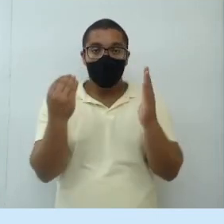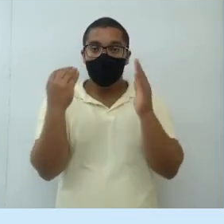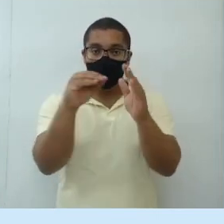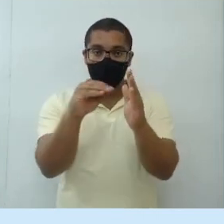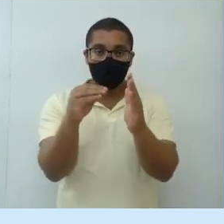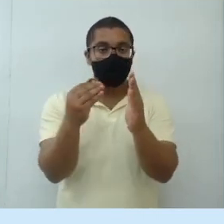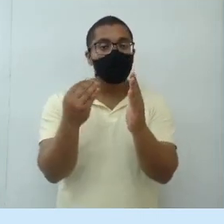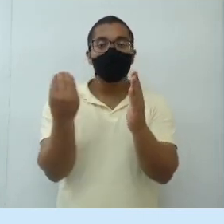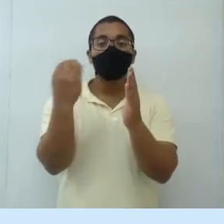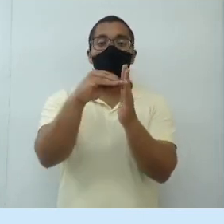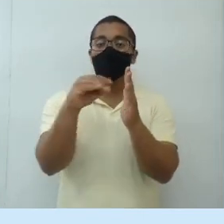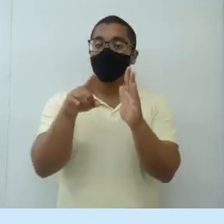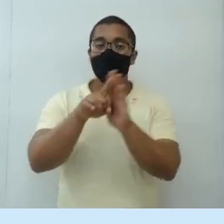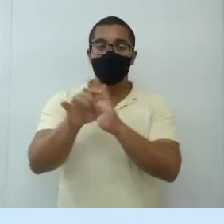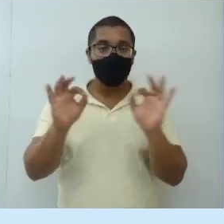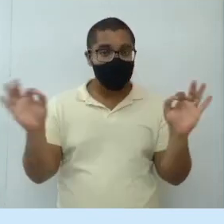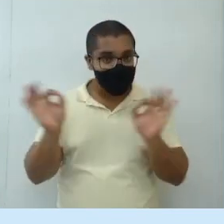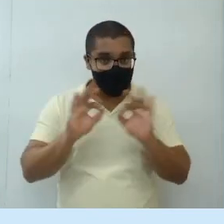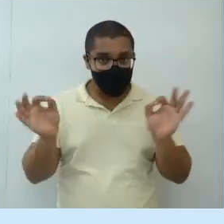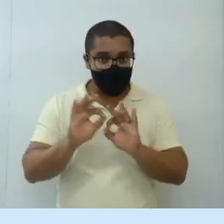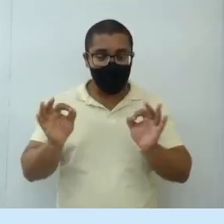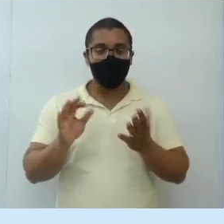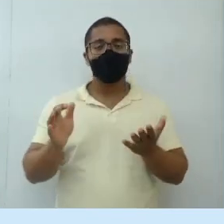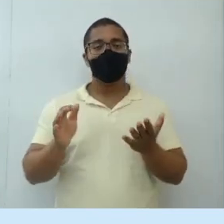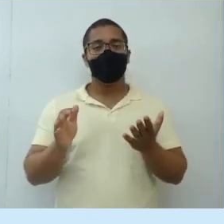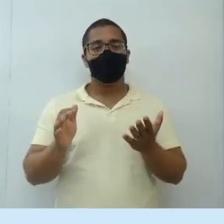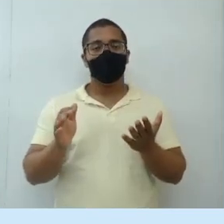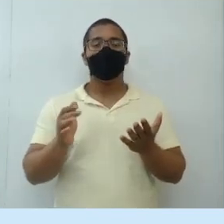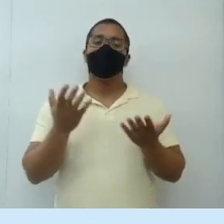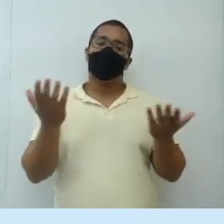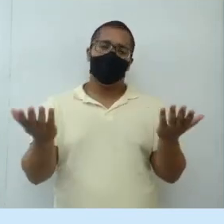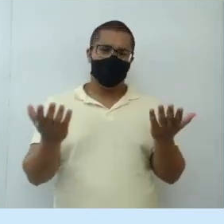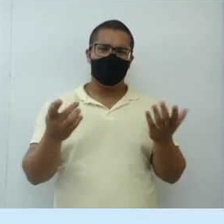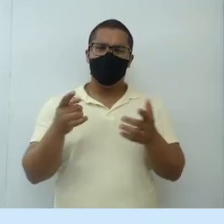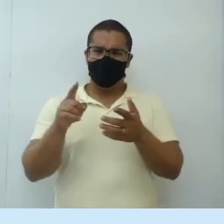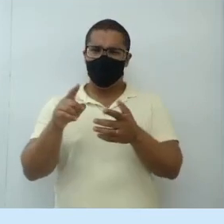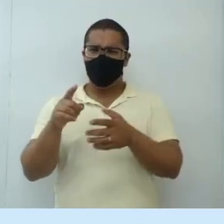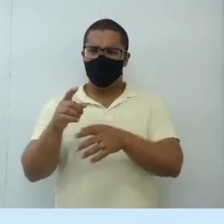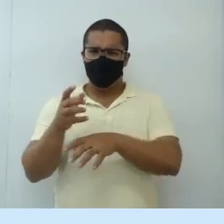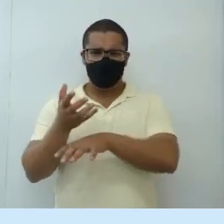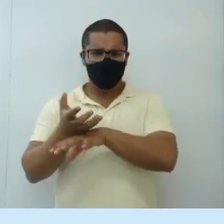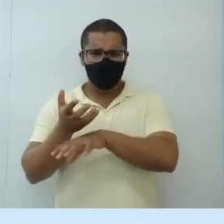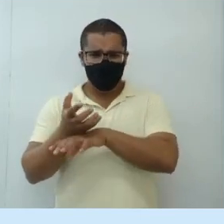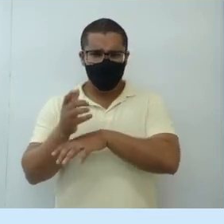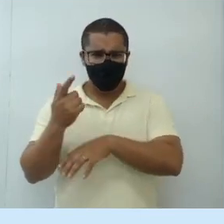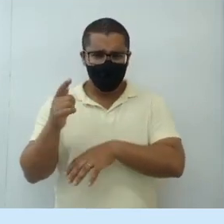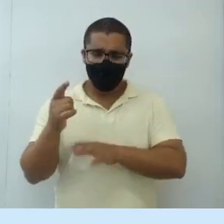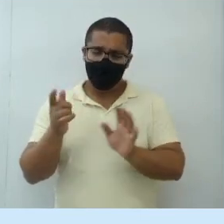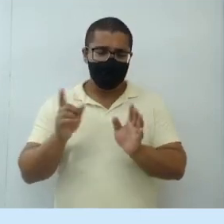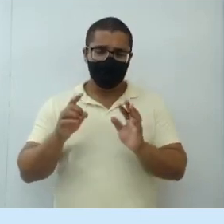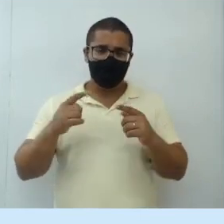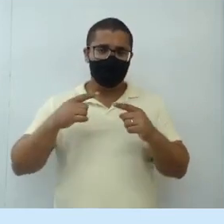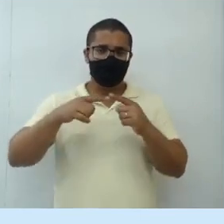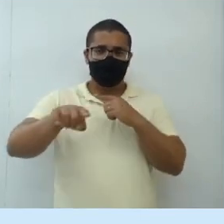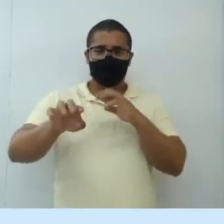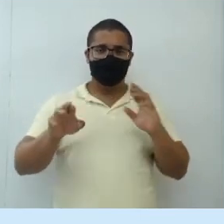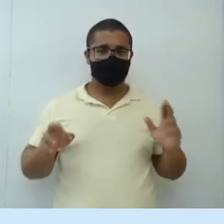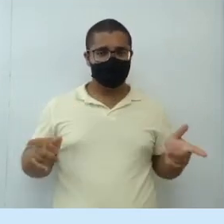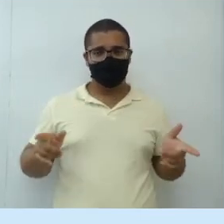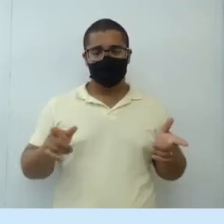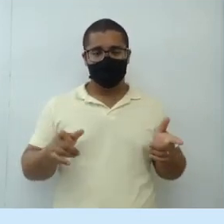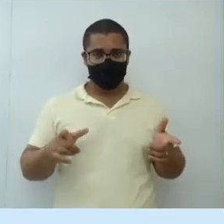curso no exame de seleção não é prova de Geografia em então se liga que é um assunto muito